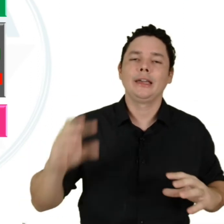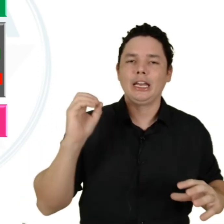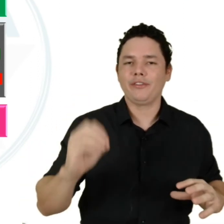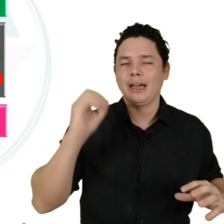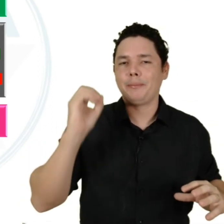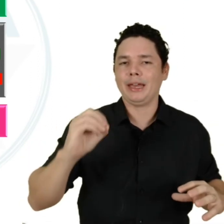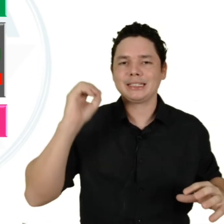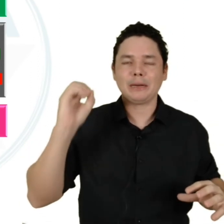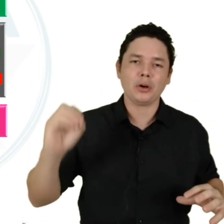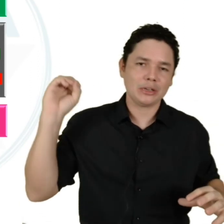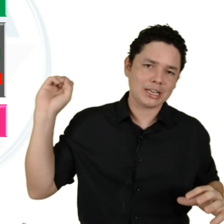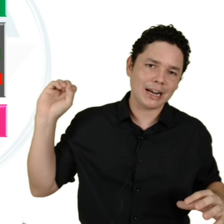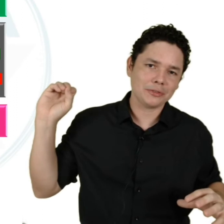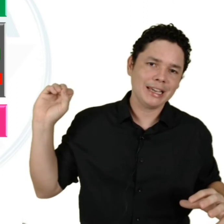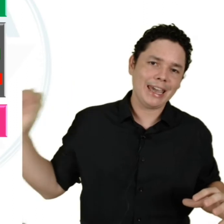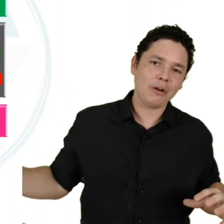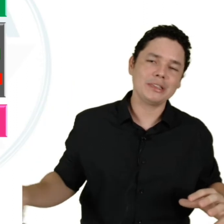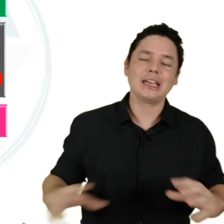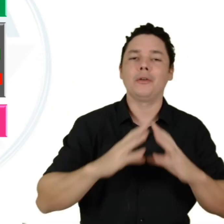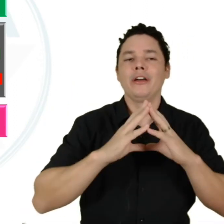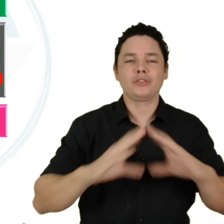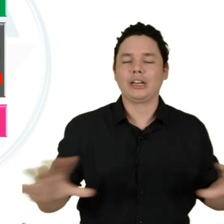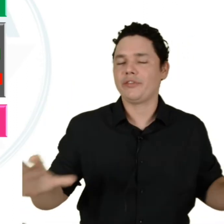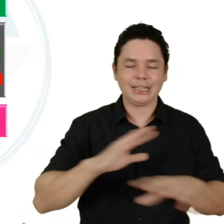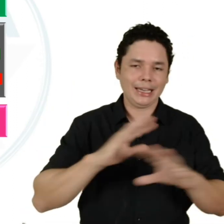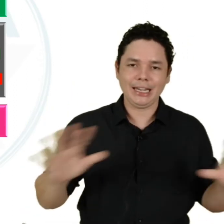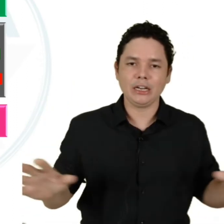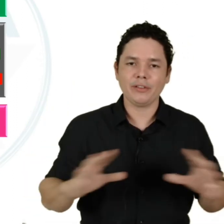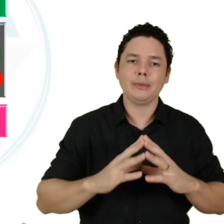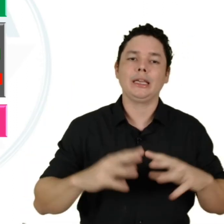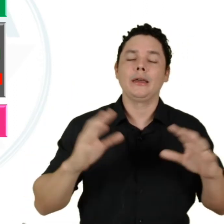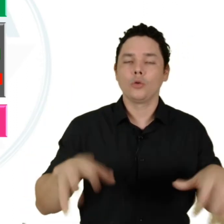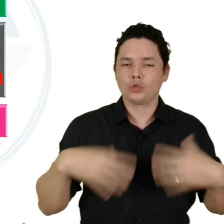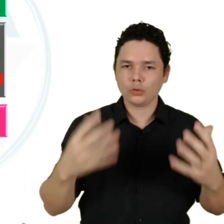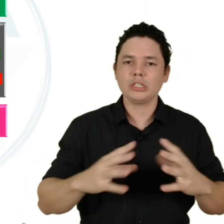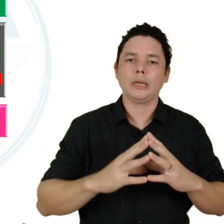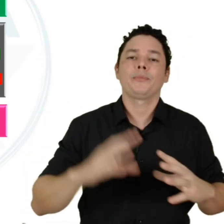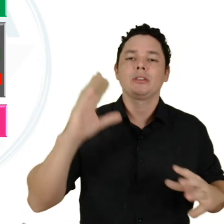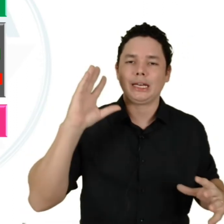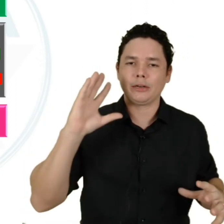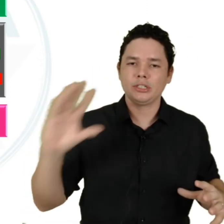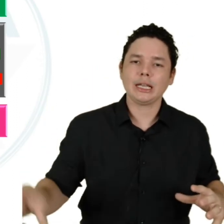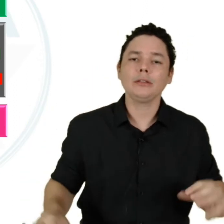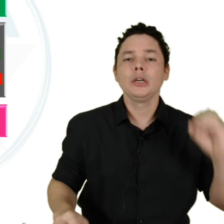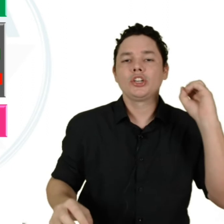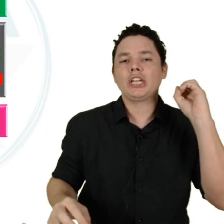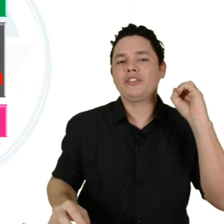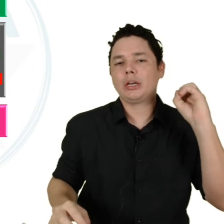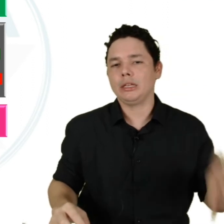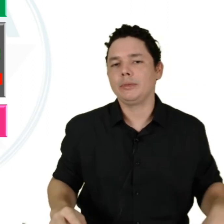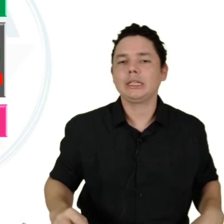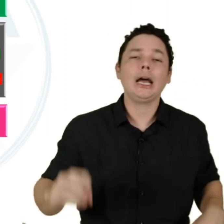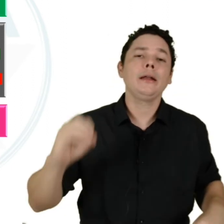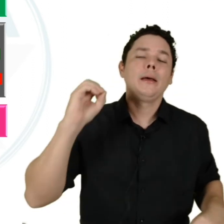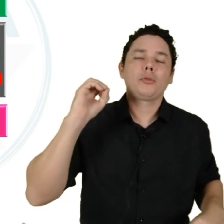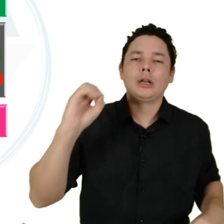gratificada. Ele vai apenas dar posse aos cargos em comissão. Função gratificada, ele não vai se meter. Os outros, sim. Secretário de Estado, chefe de